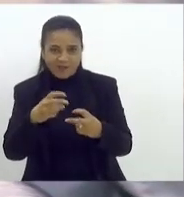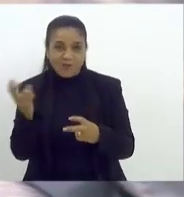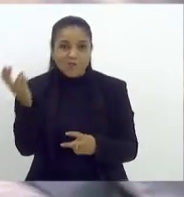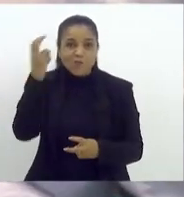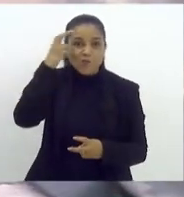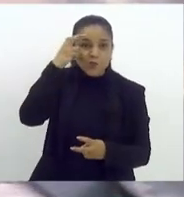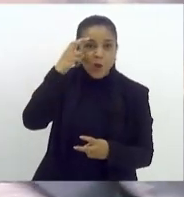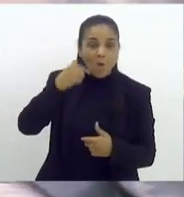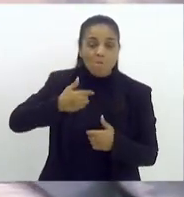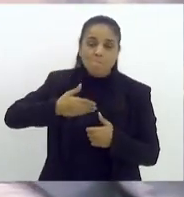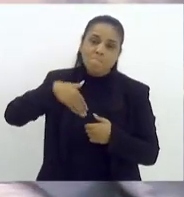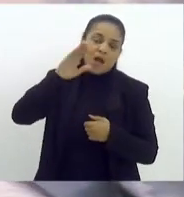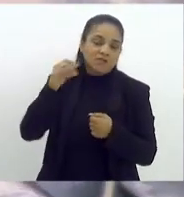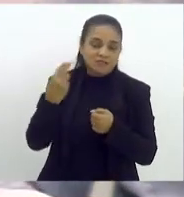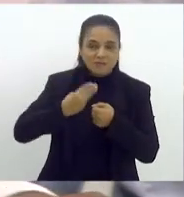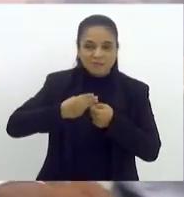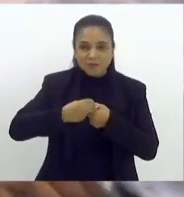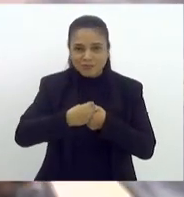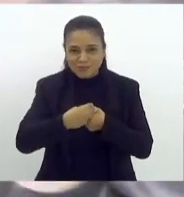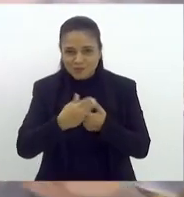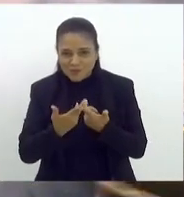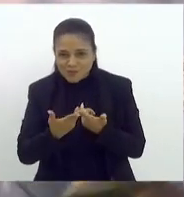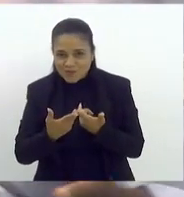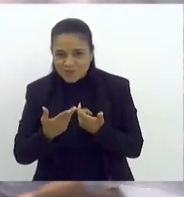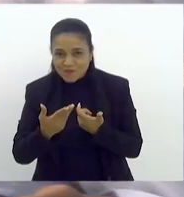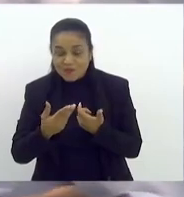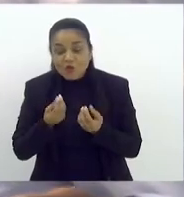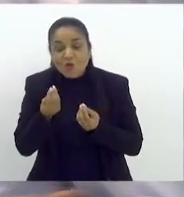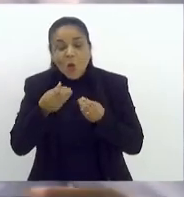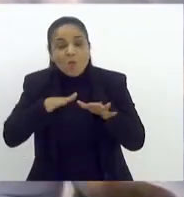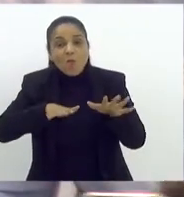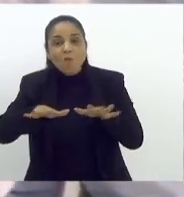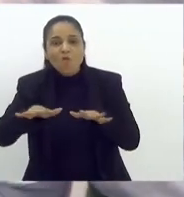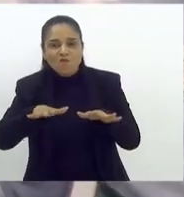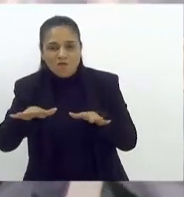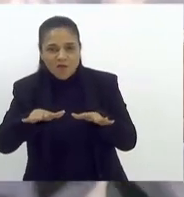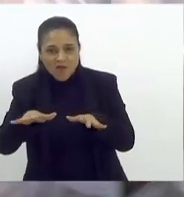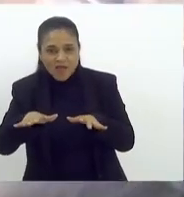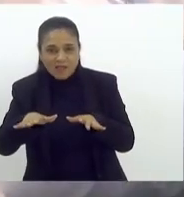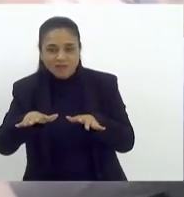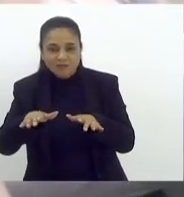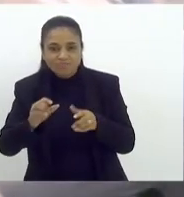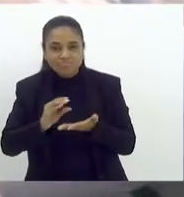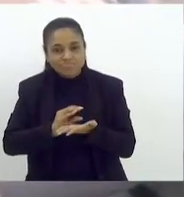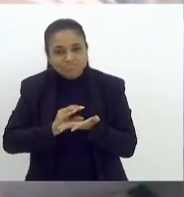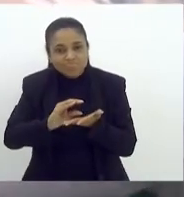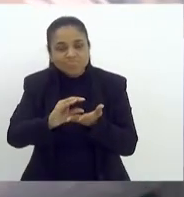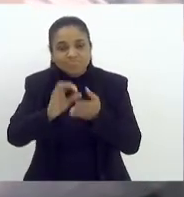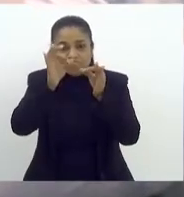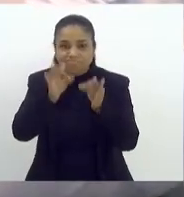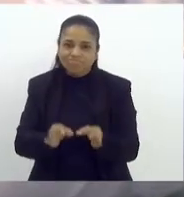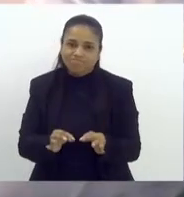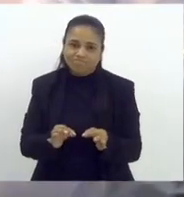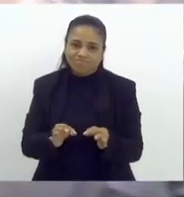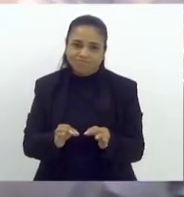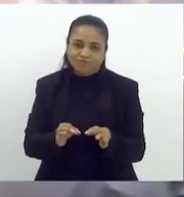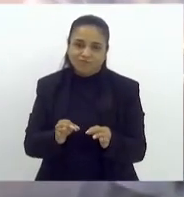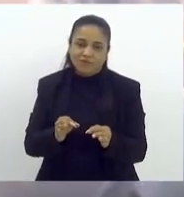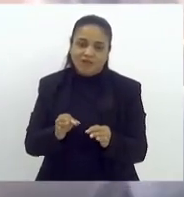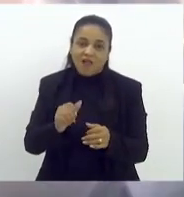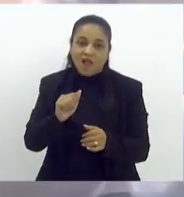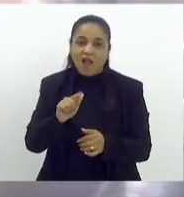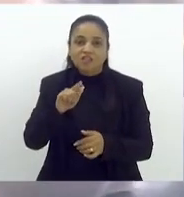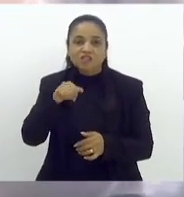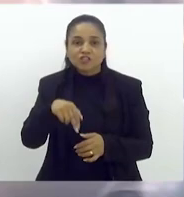cultural do que município como esse movimento nunca teve um fomento sério como esses agentes culturais